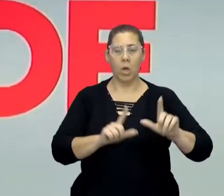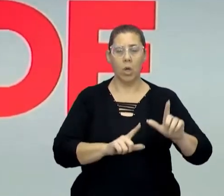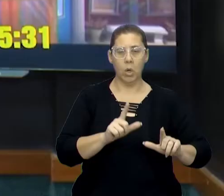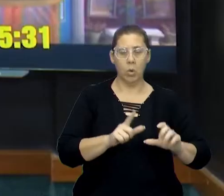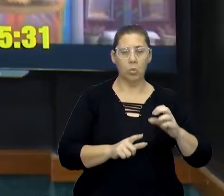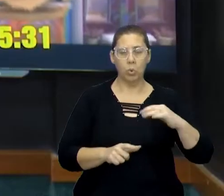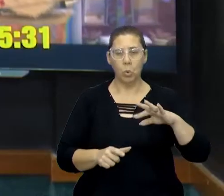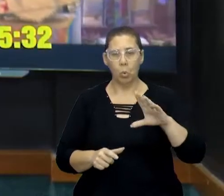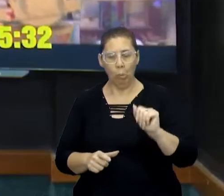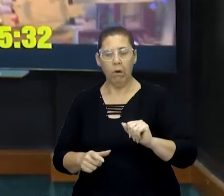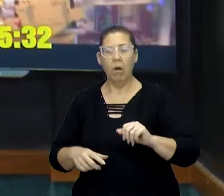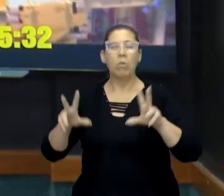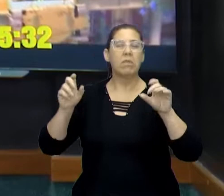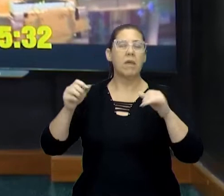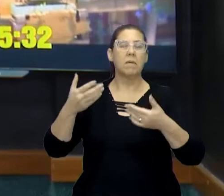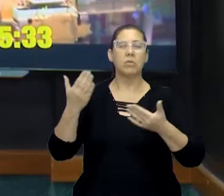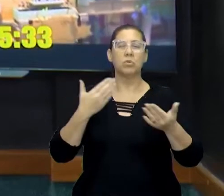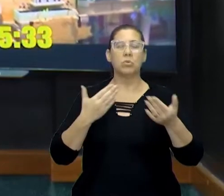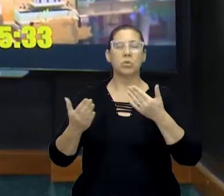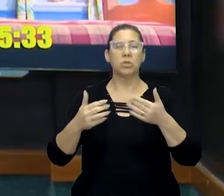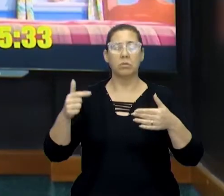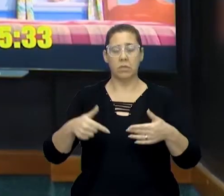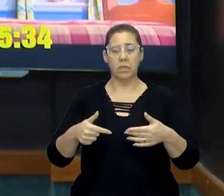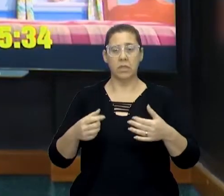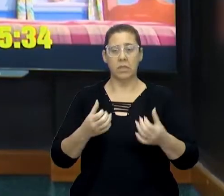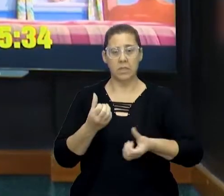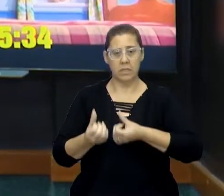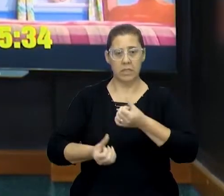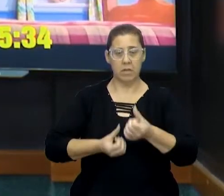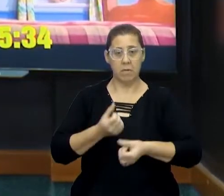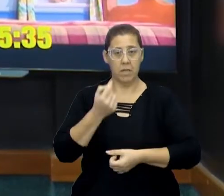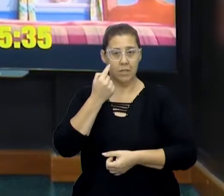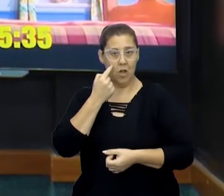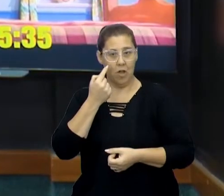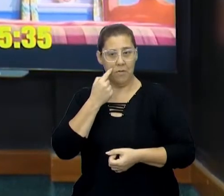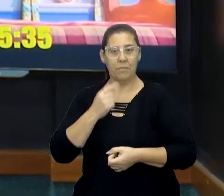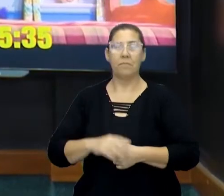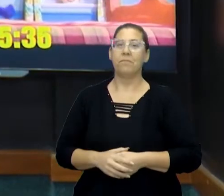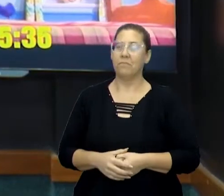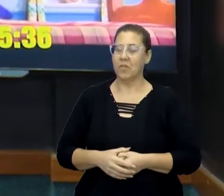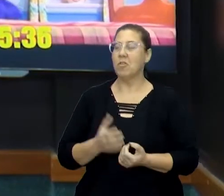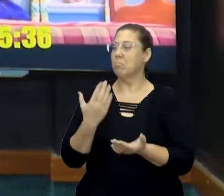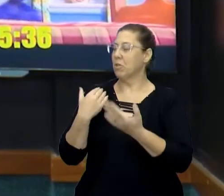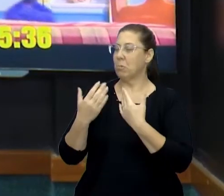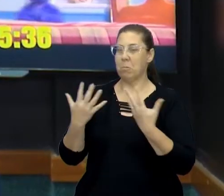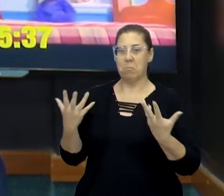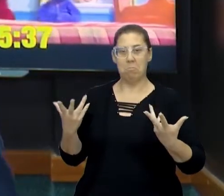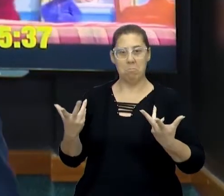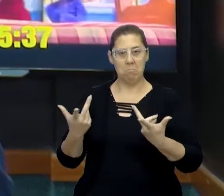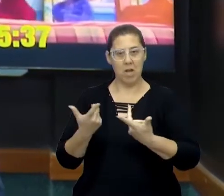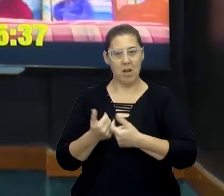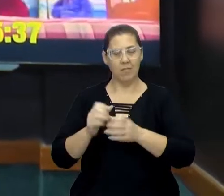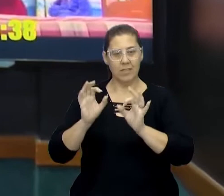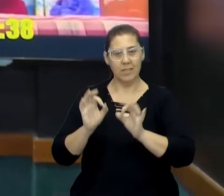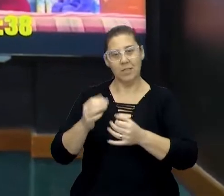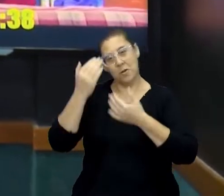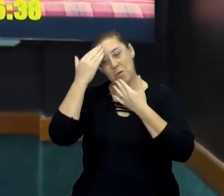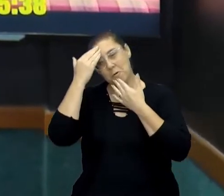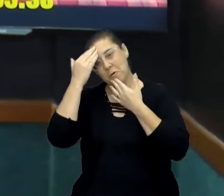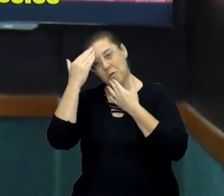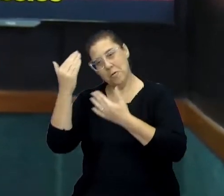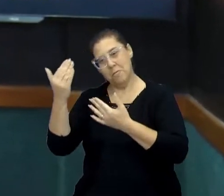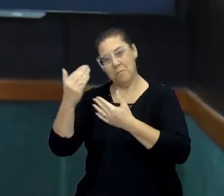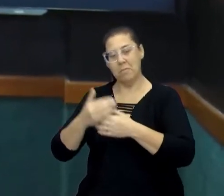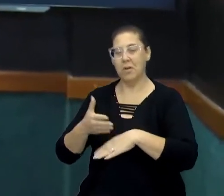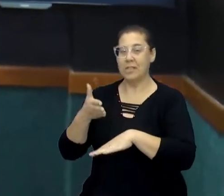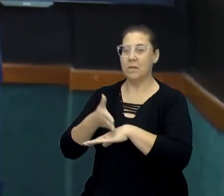sobre os assuntos que estamos discutindo ao longo deste semestre. E olha, gente, vai ser uma conversa maravilhosa, tenho certeza. Muito obrigado, Adriana, pela